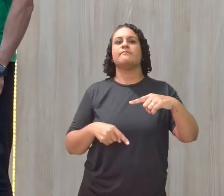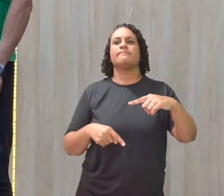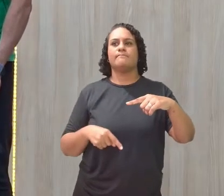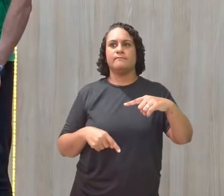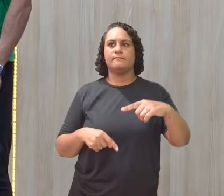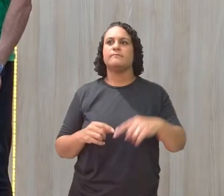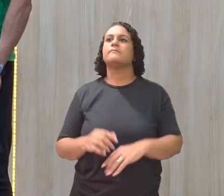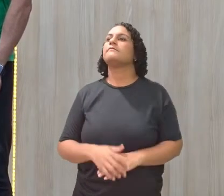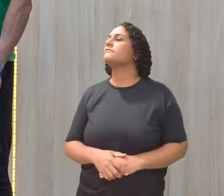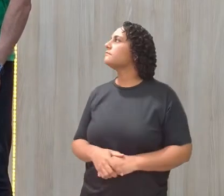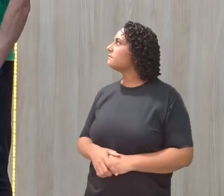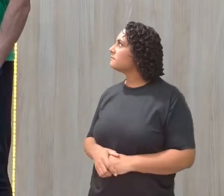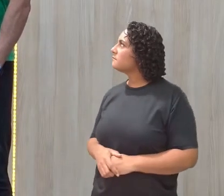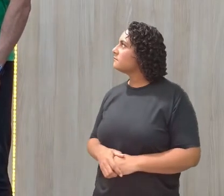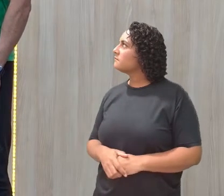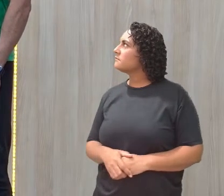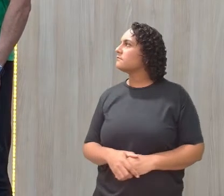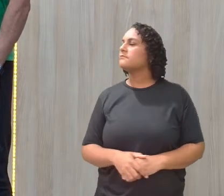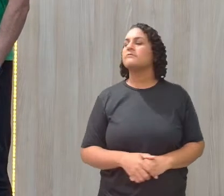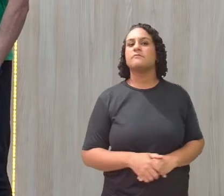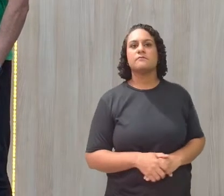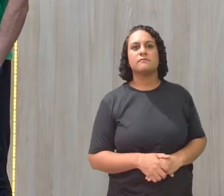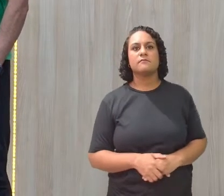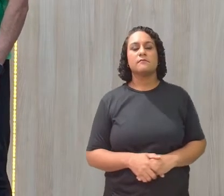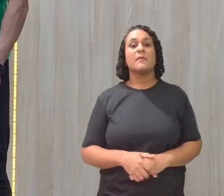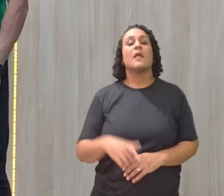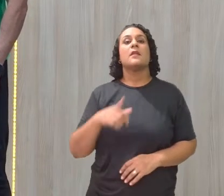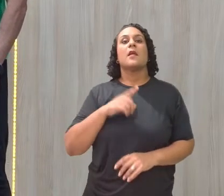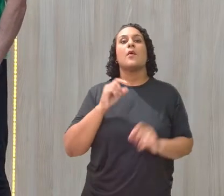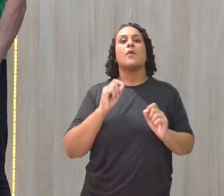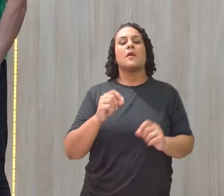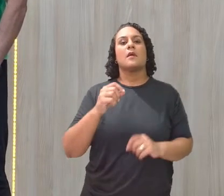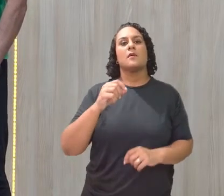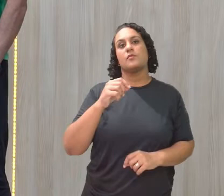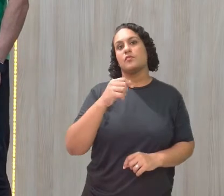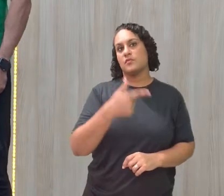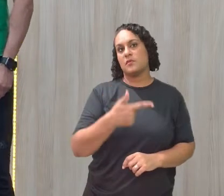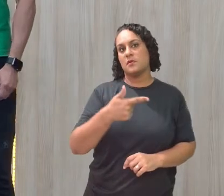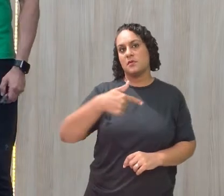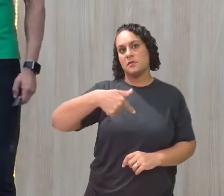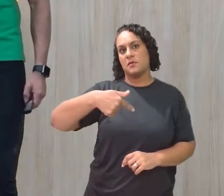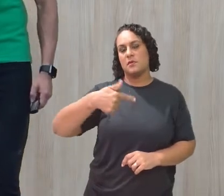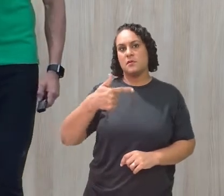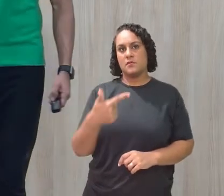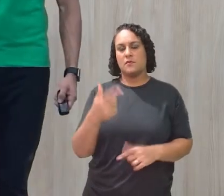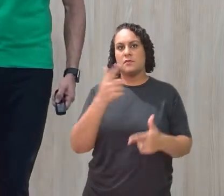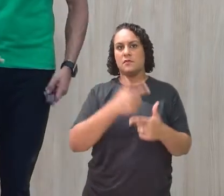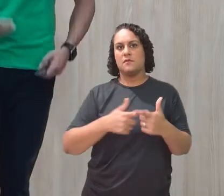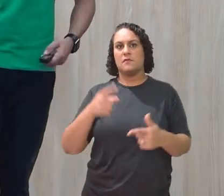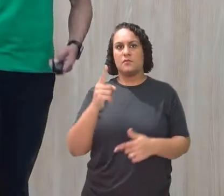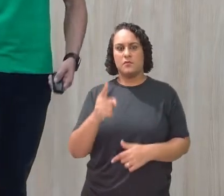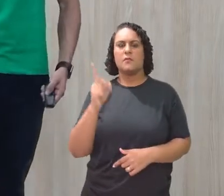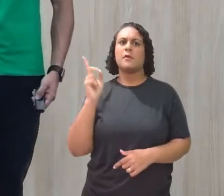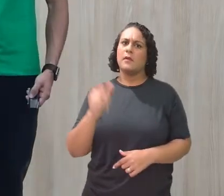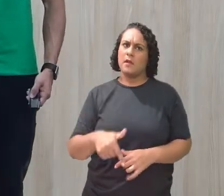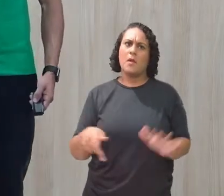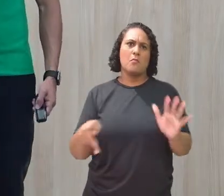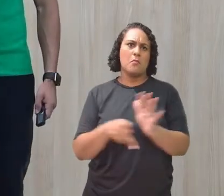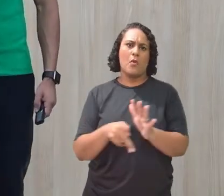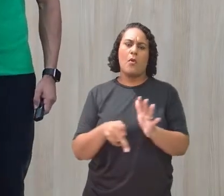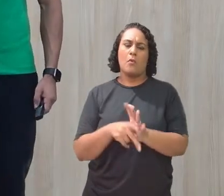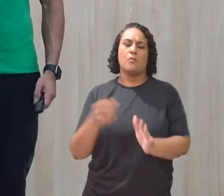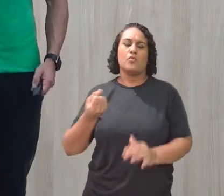aqui, tchube, quando cortou, ficou 272 dividido por 1, que é o próprio